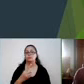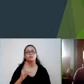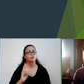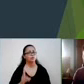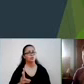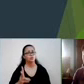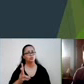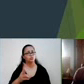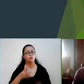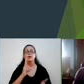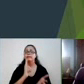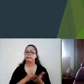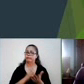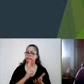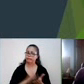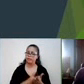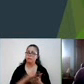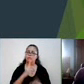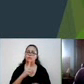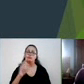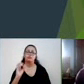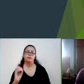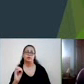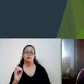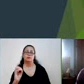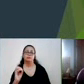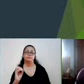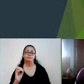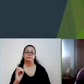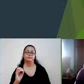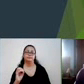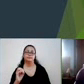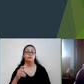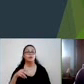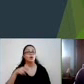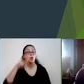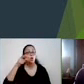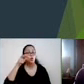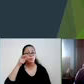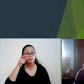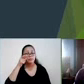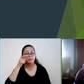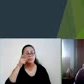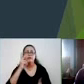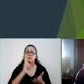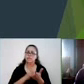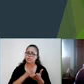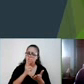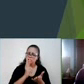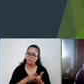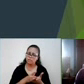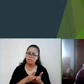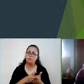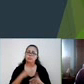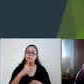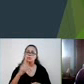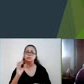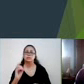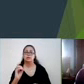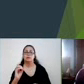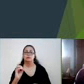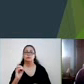1 e assim por diante, sempre acrescentando um zero. Observe que a gente até repete um 01 aqui, ó.